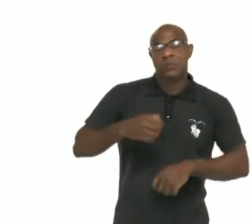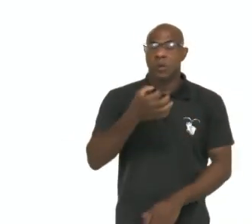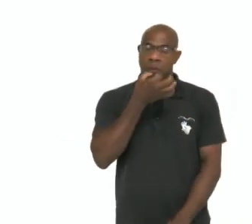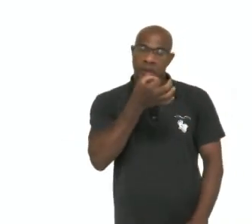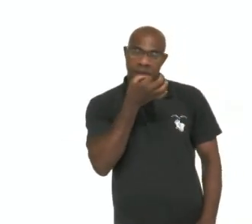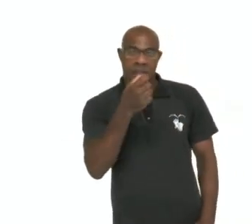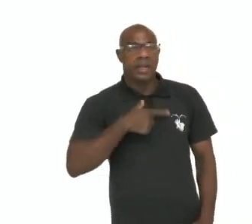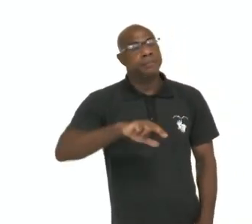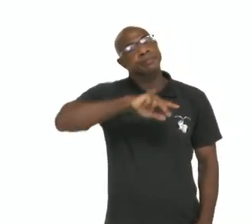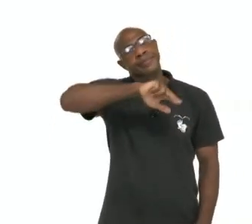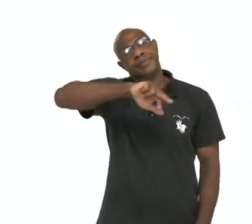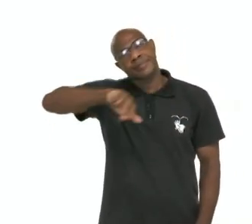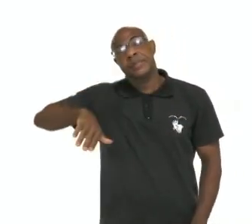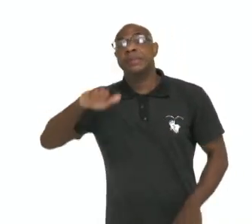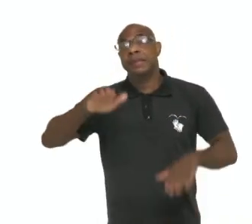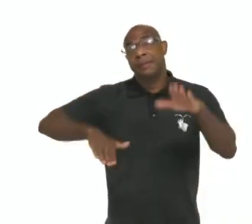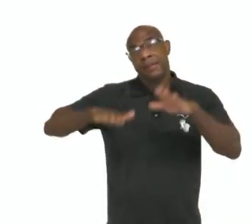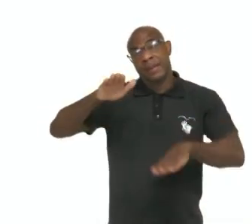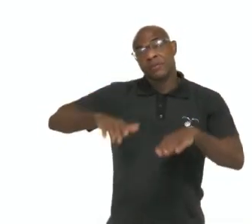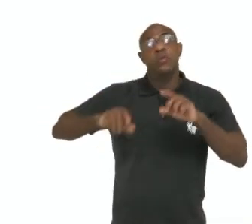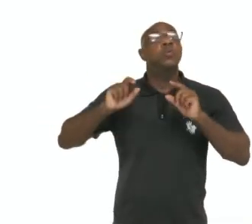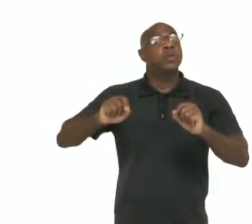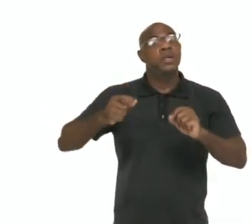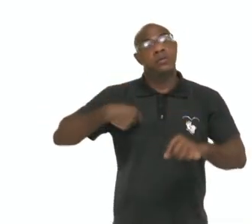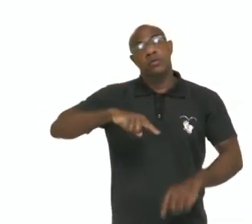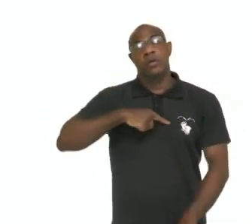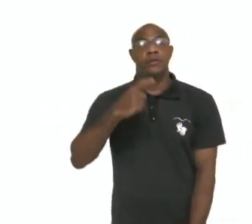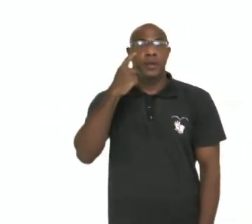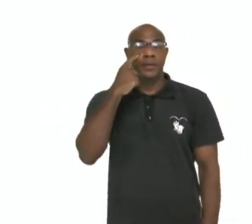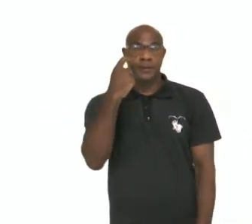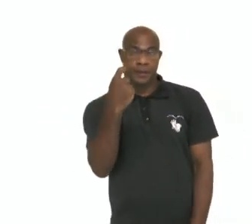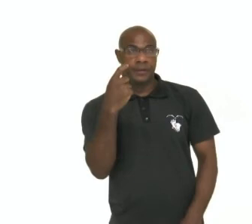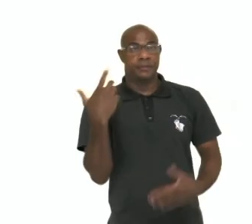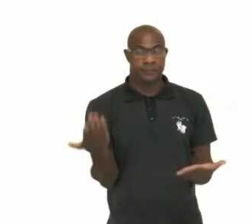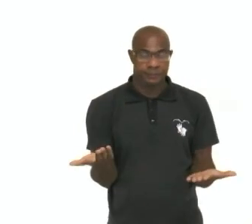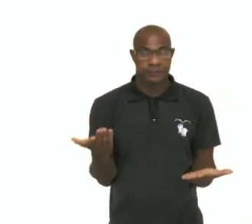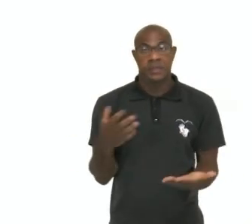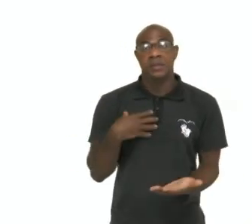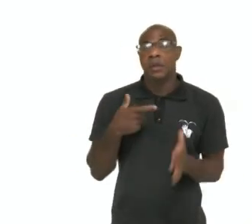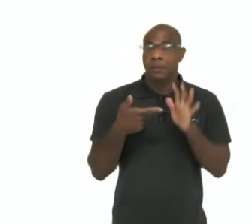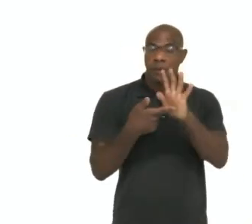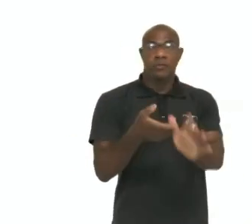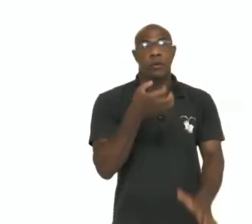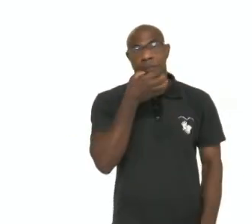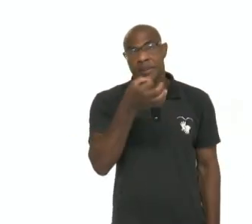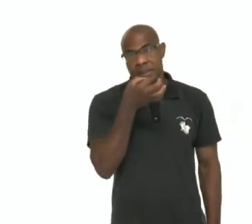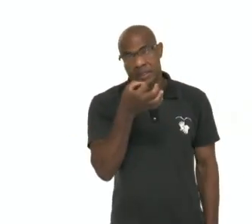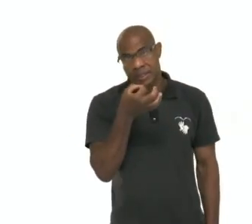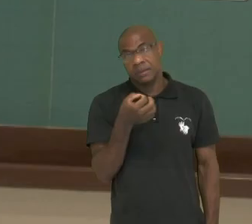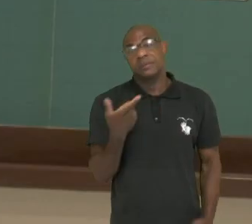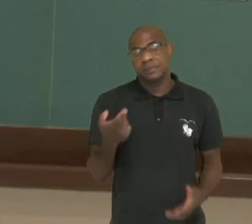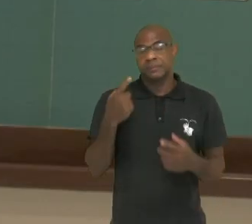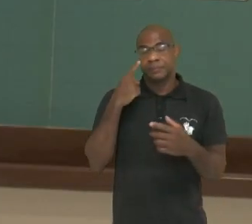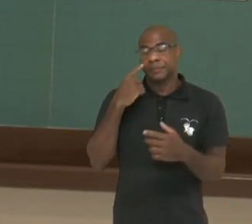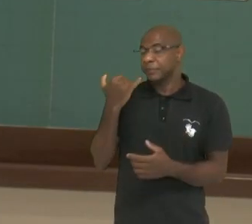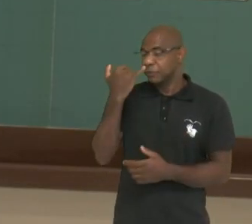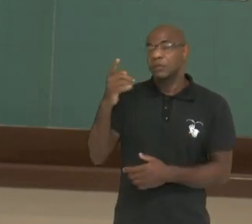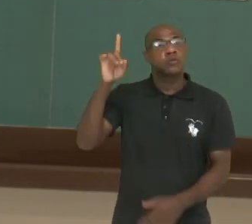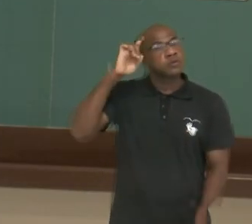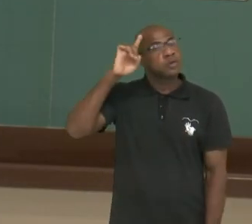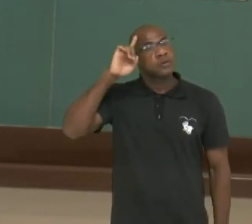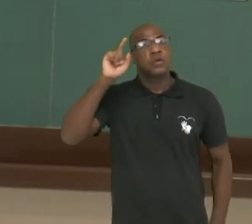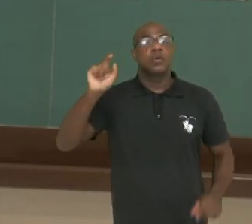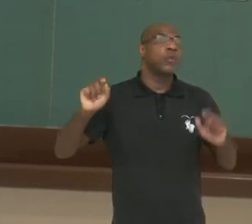são diversos e dependem muito de nosso interesse. A gente dá opinião sobre o que chama a atenção no dia a